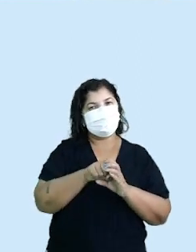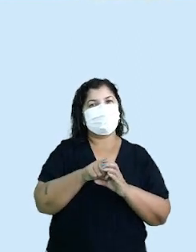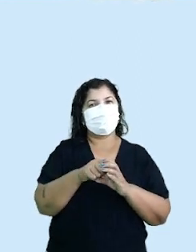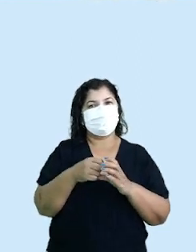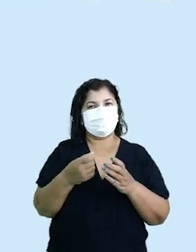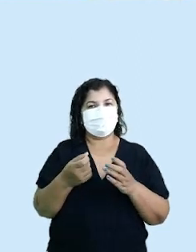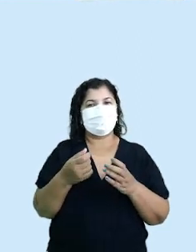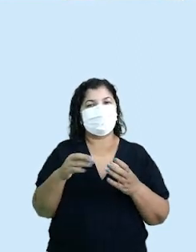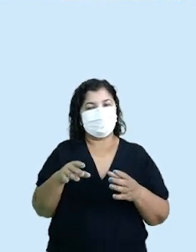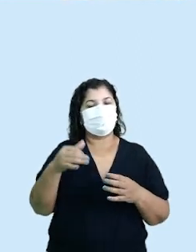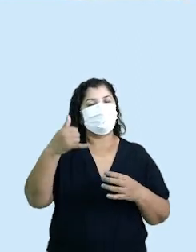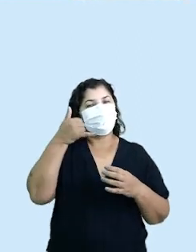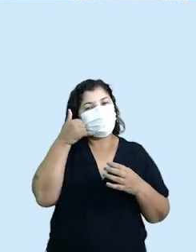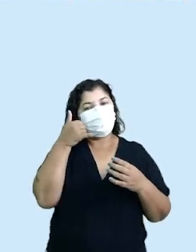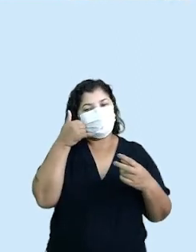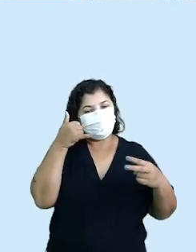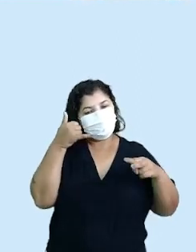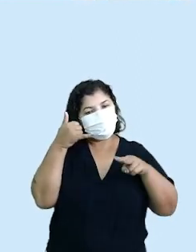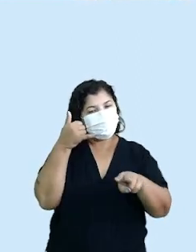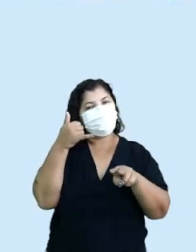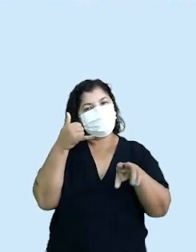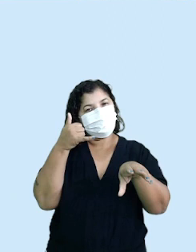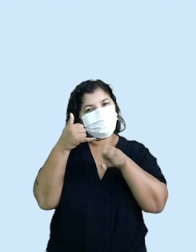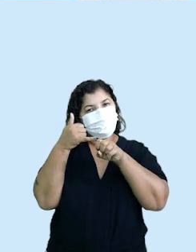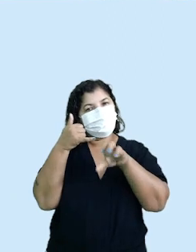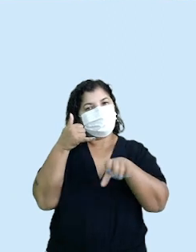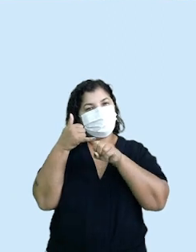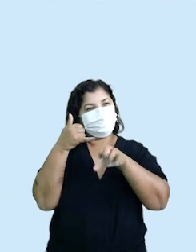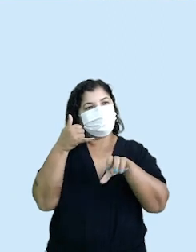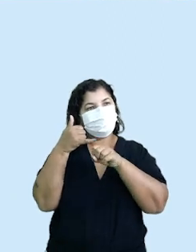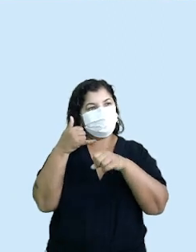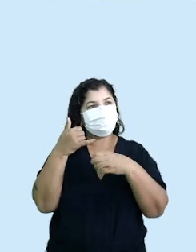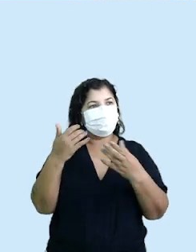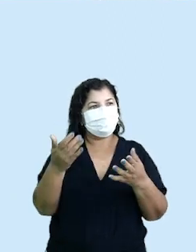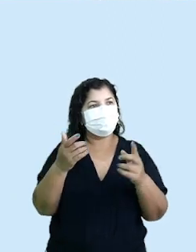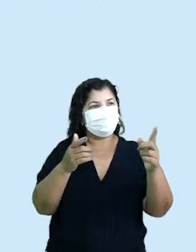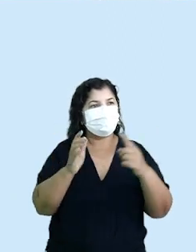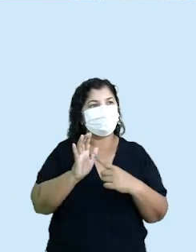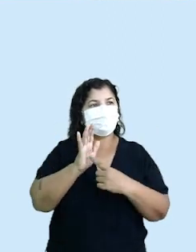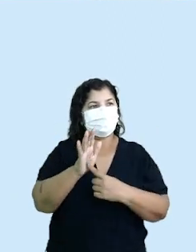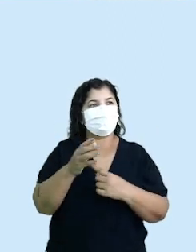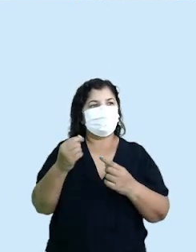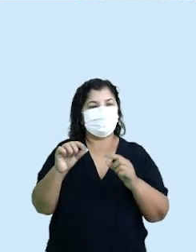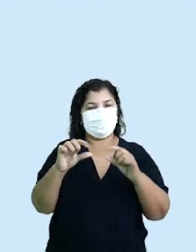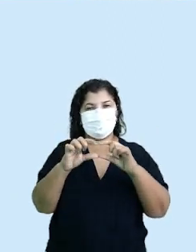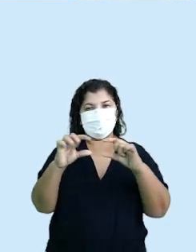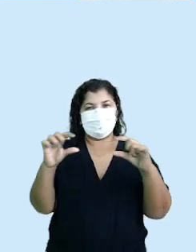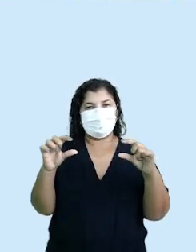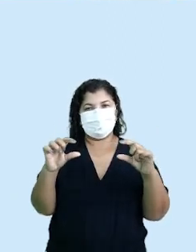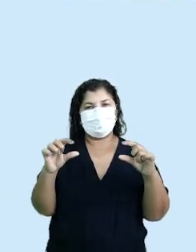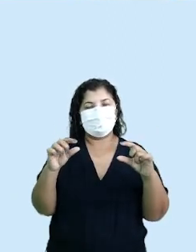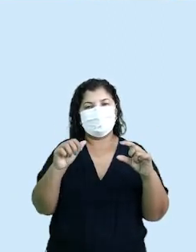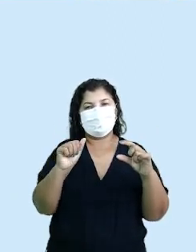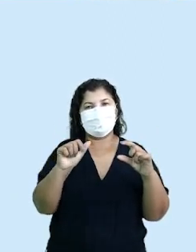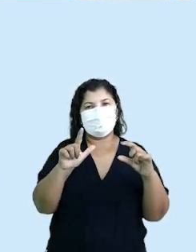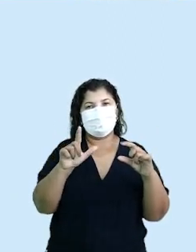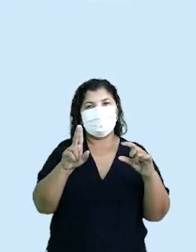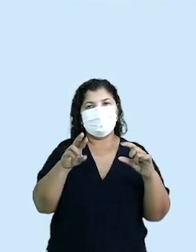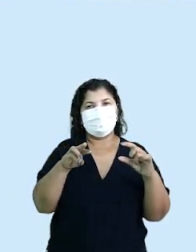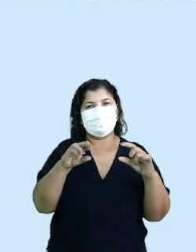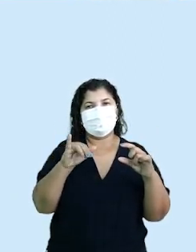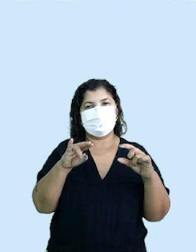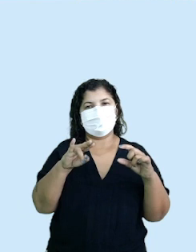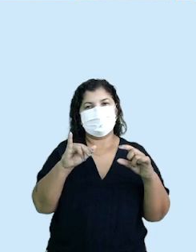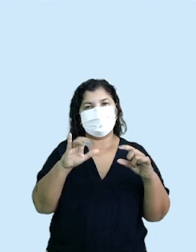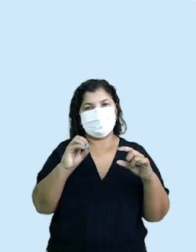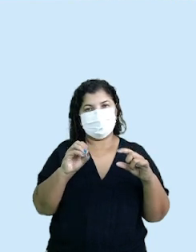seu celular. Aqui o que nós temos é uma planta de produção de alumínio. Então você tem a